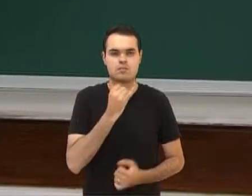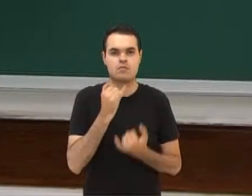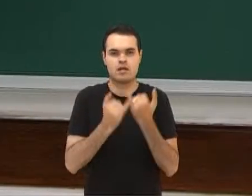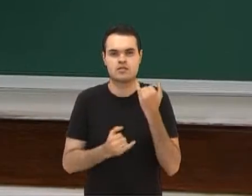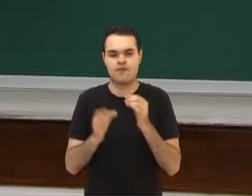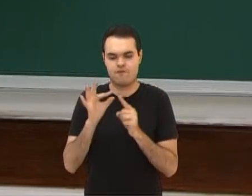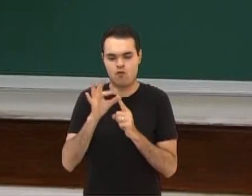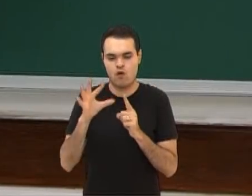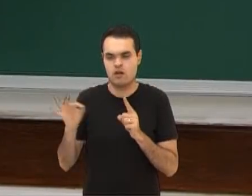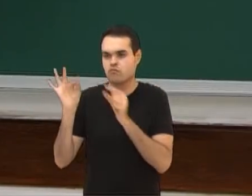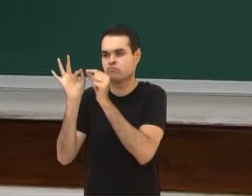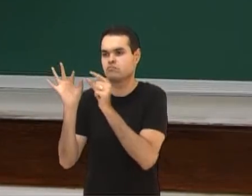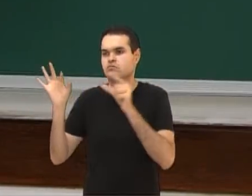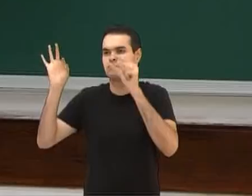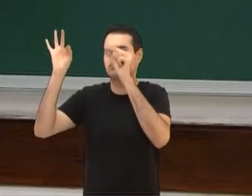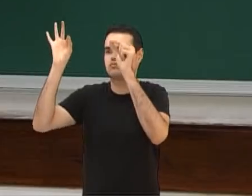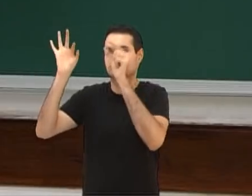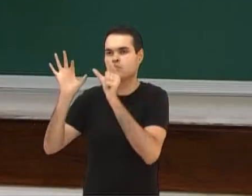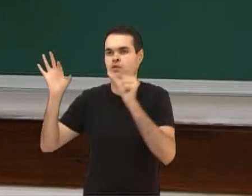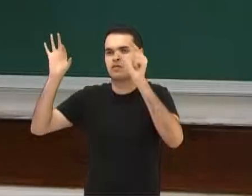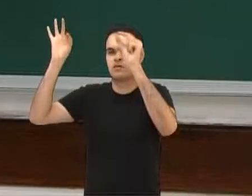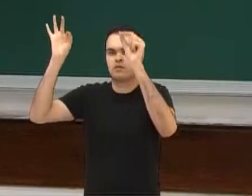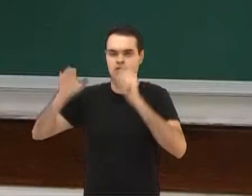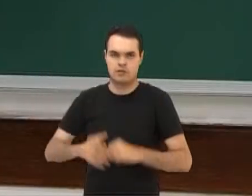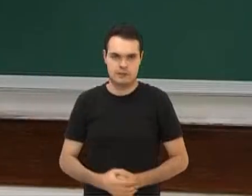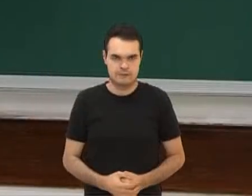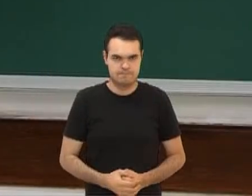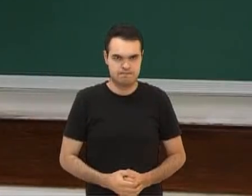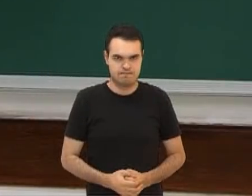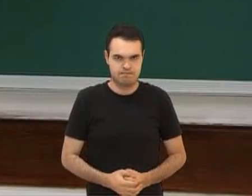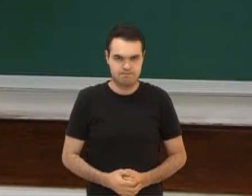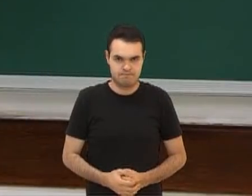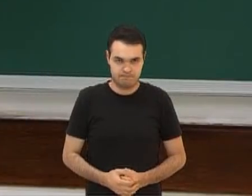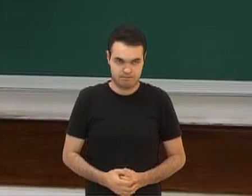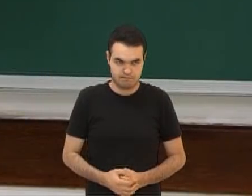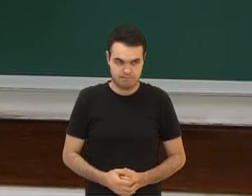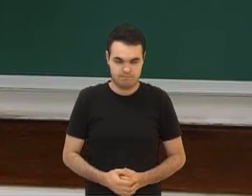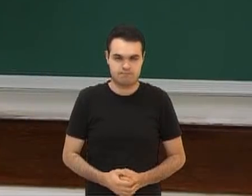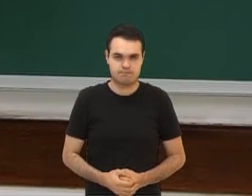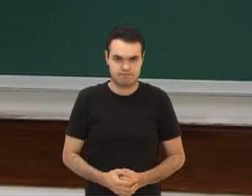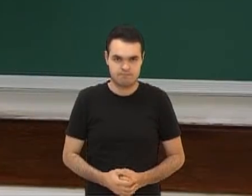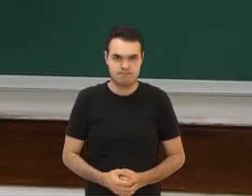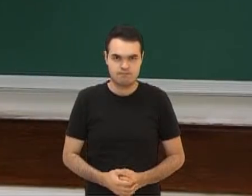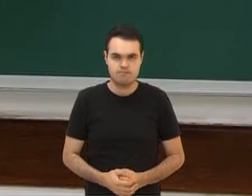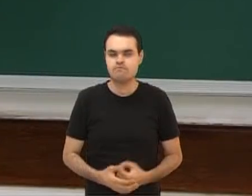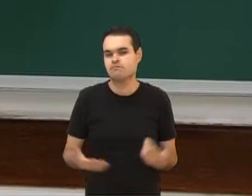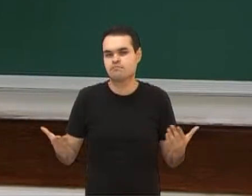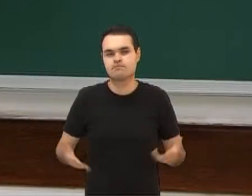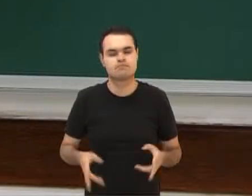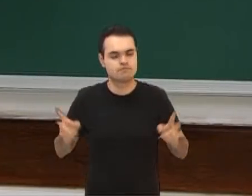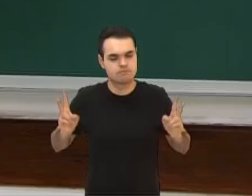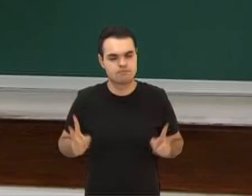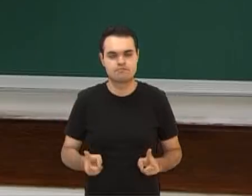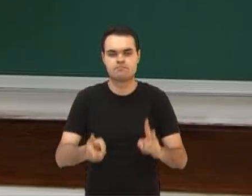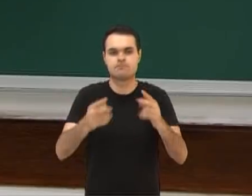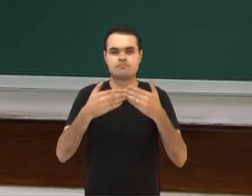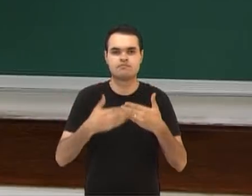parece folhas fazendo a curvinha, né? Então, vamos